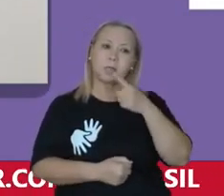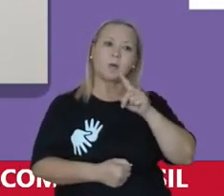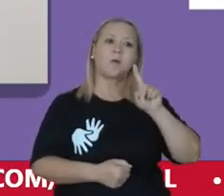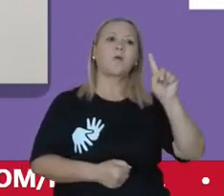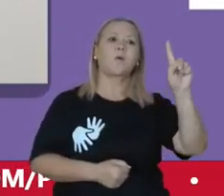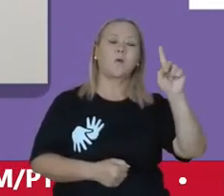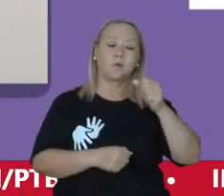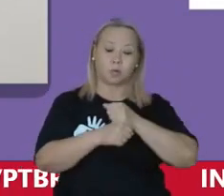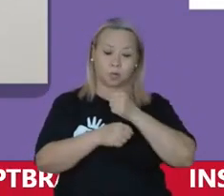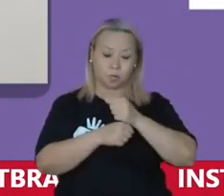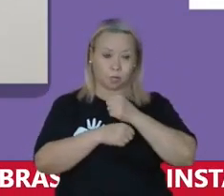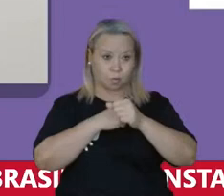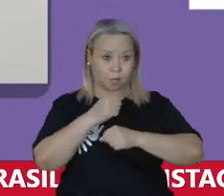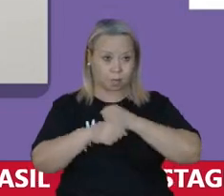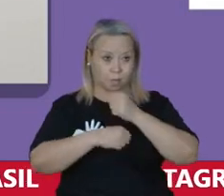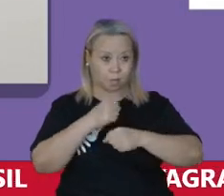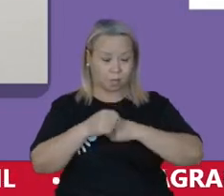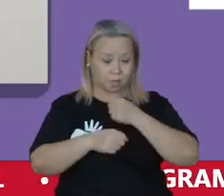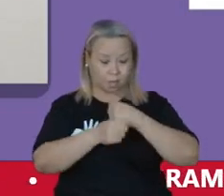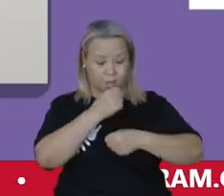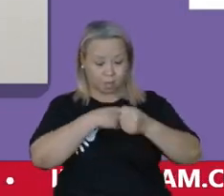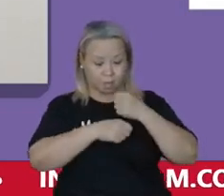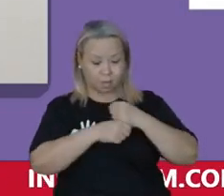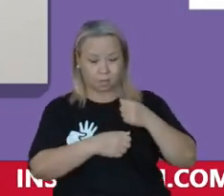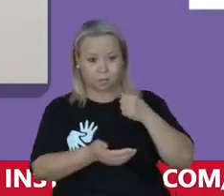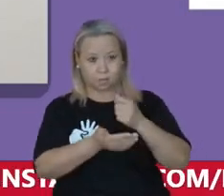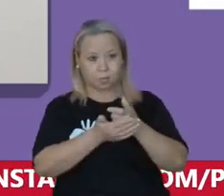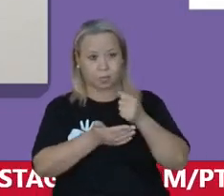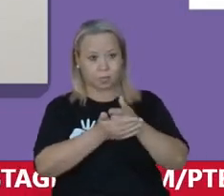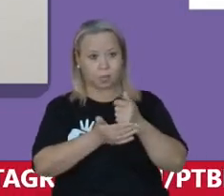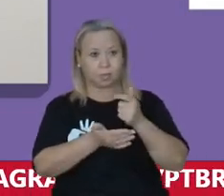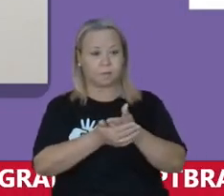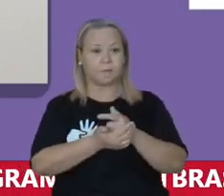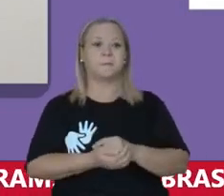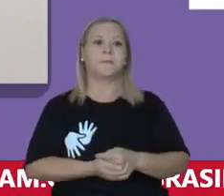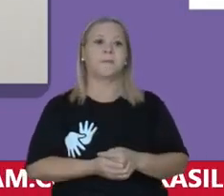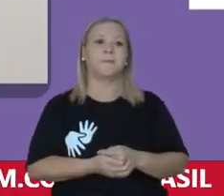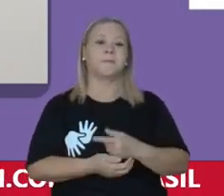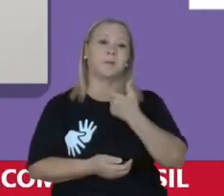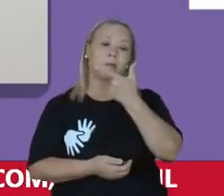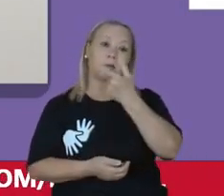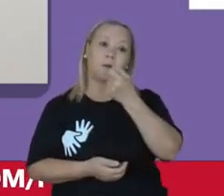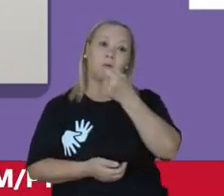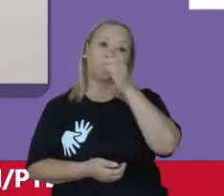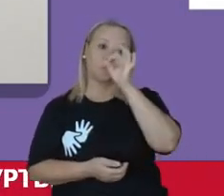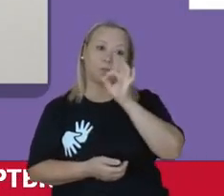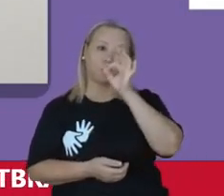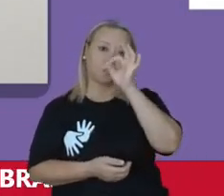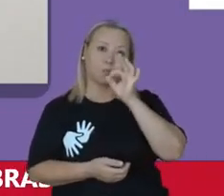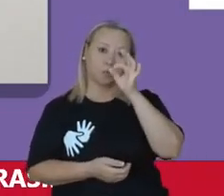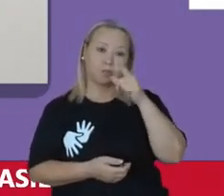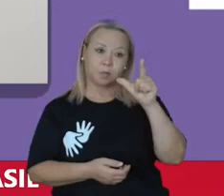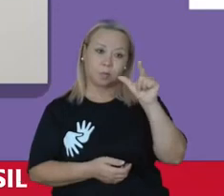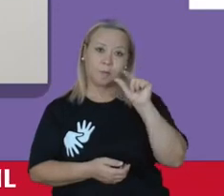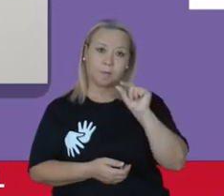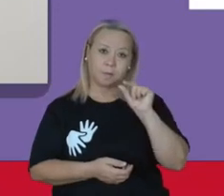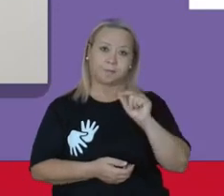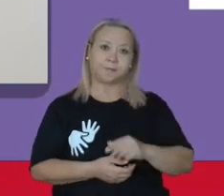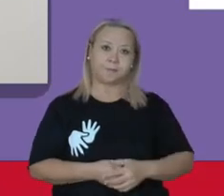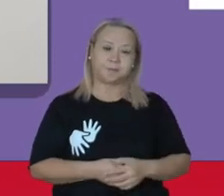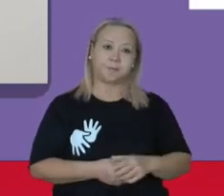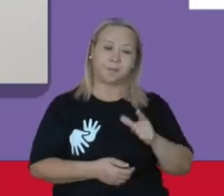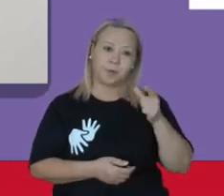últimos anos de contribuição, expurgando os 20%